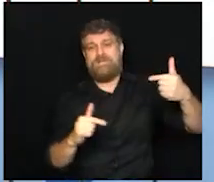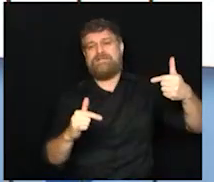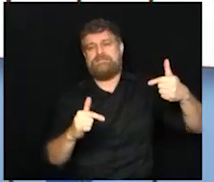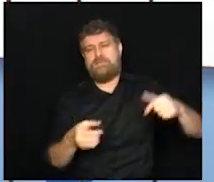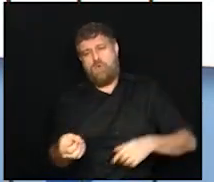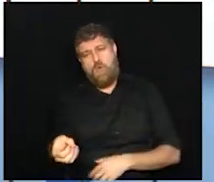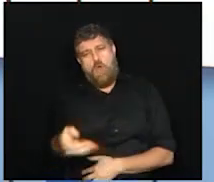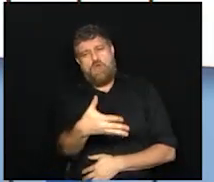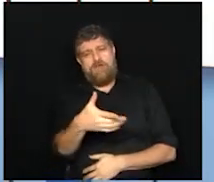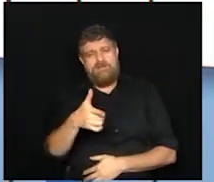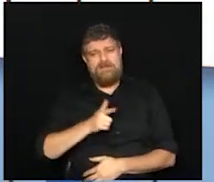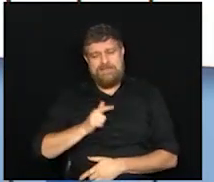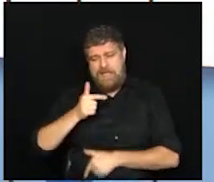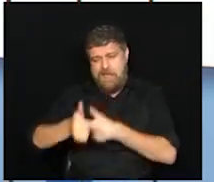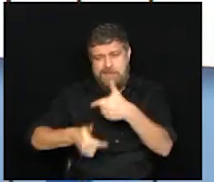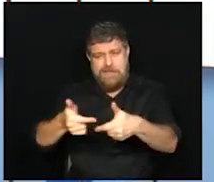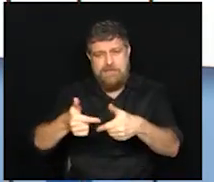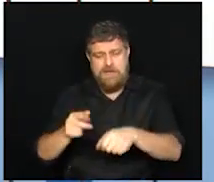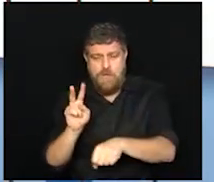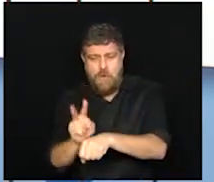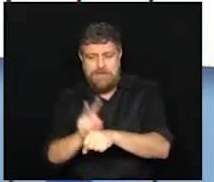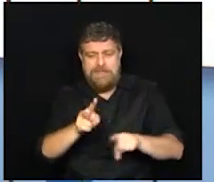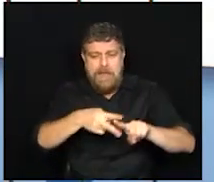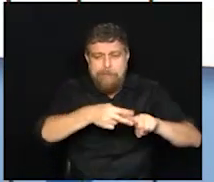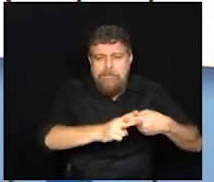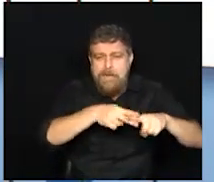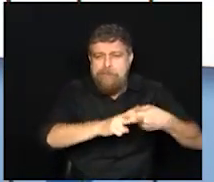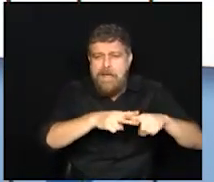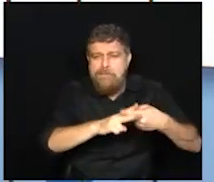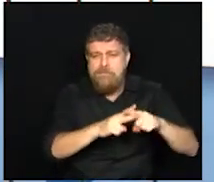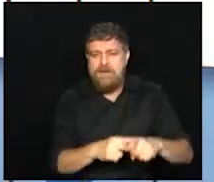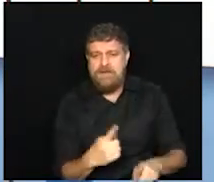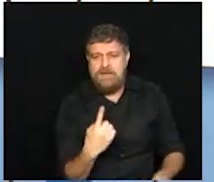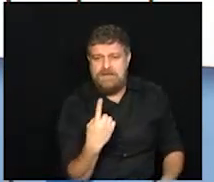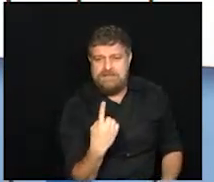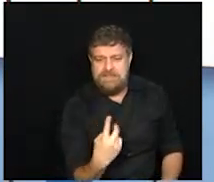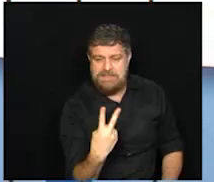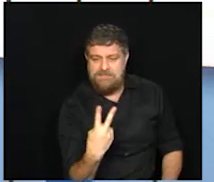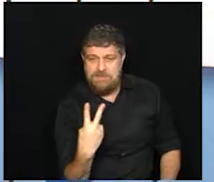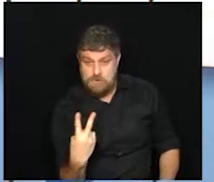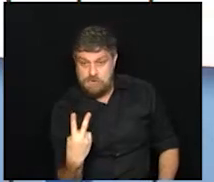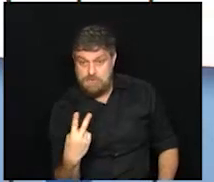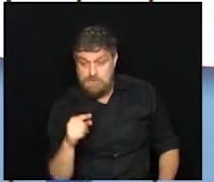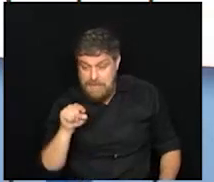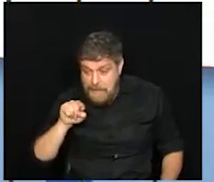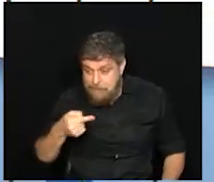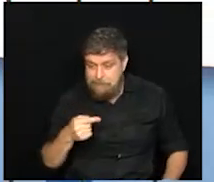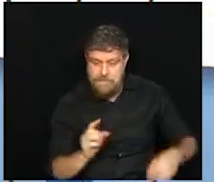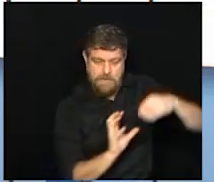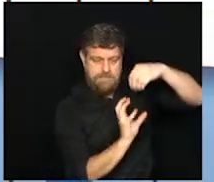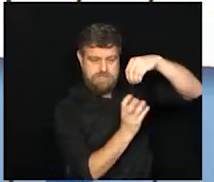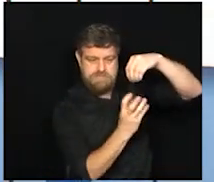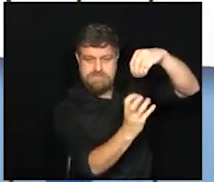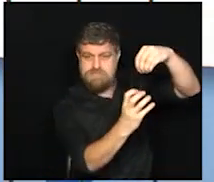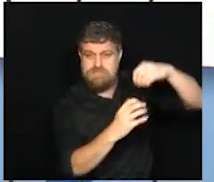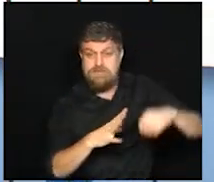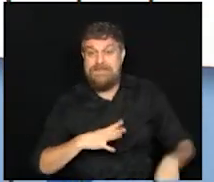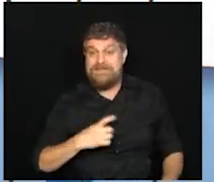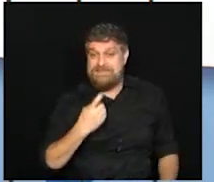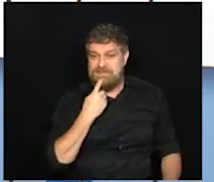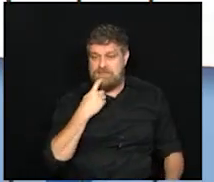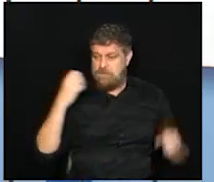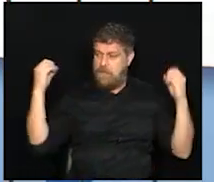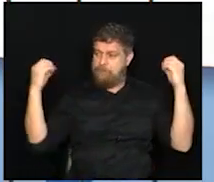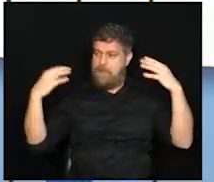modernização, ampliação, operação e manutenção de cerca de 122 mil pontos espalhados na cidade de